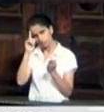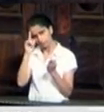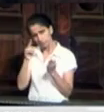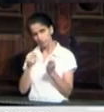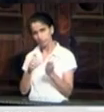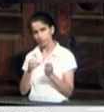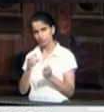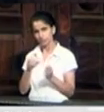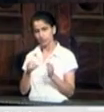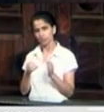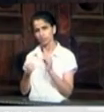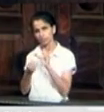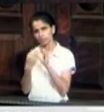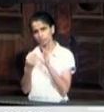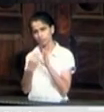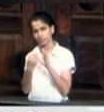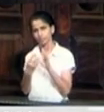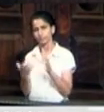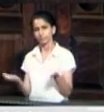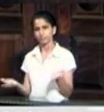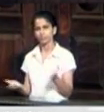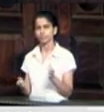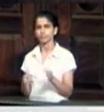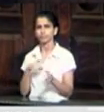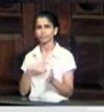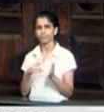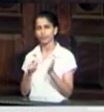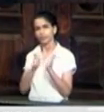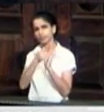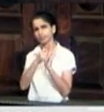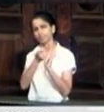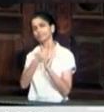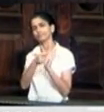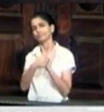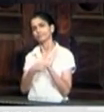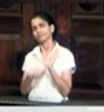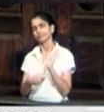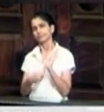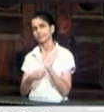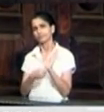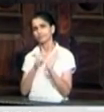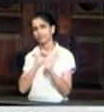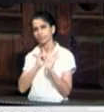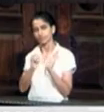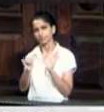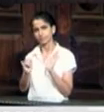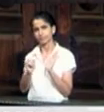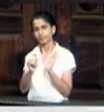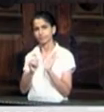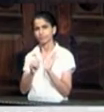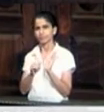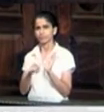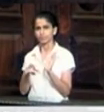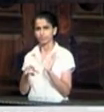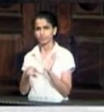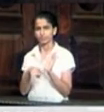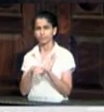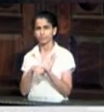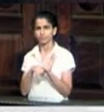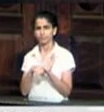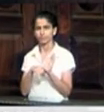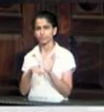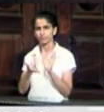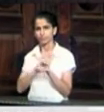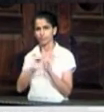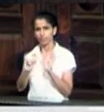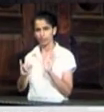jornal O Globo, tem lá uma matéria que diz que